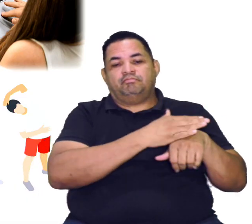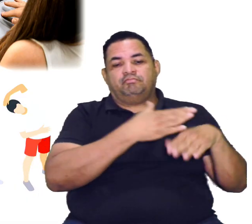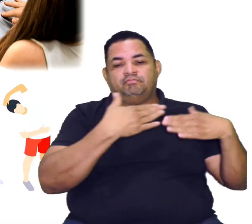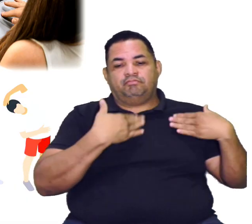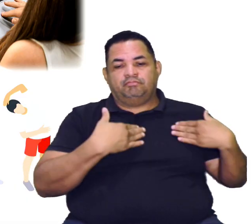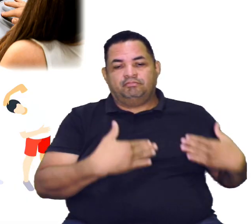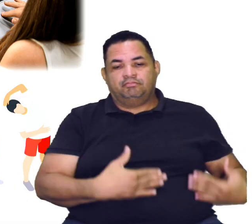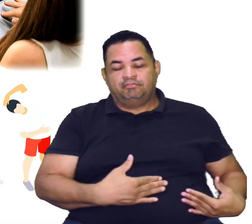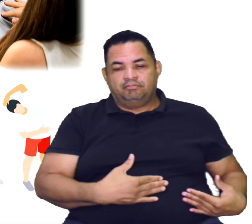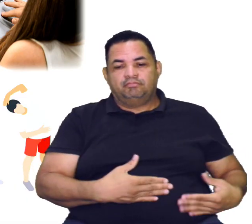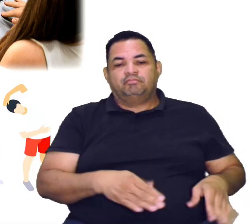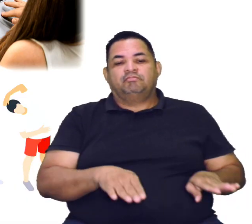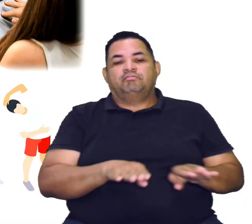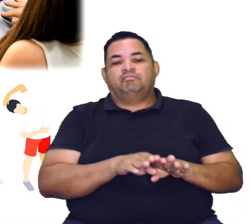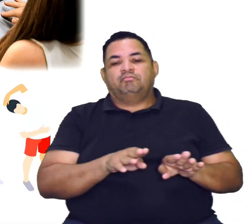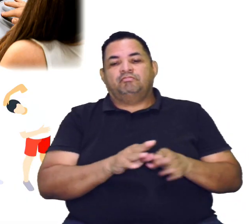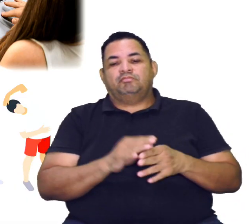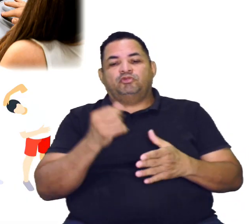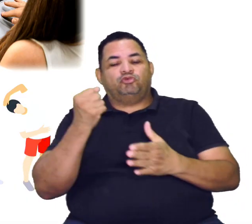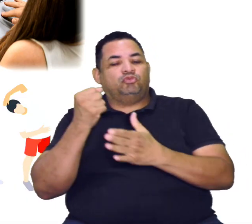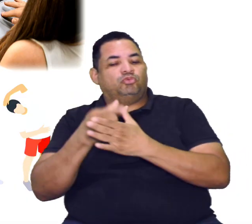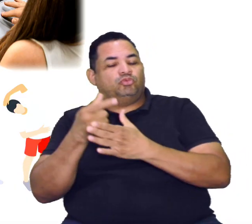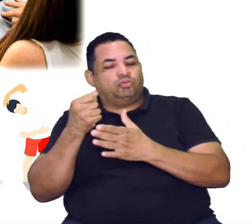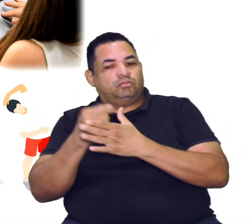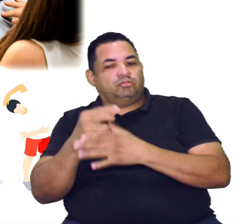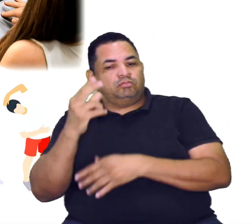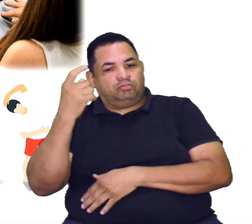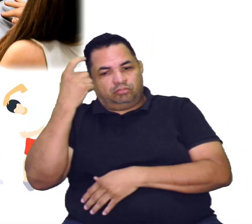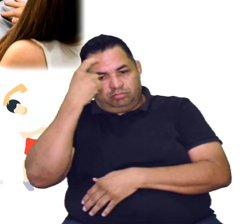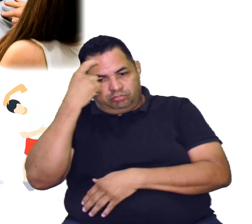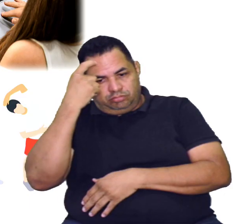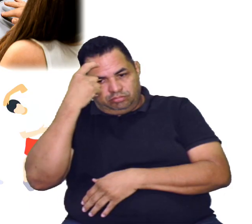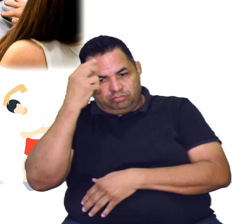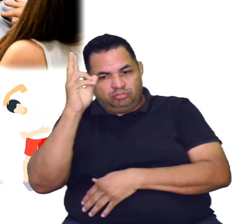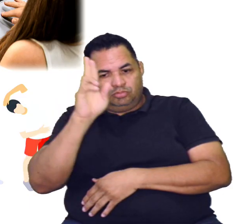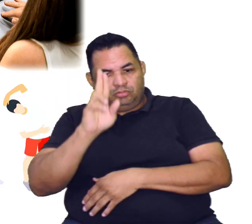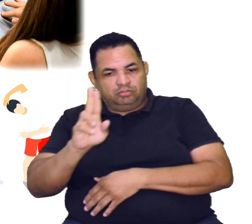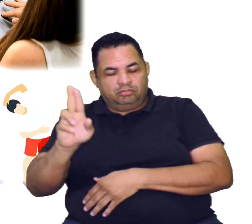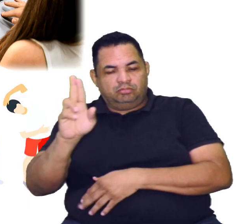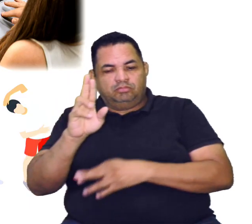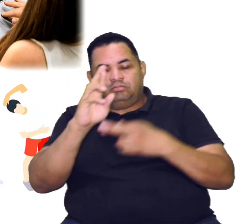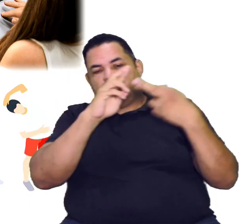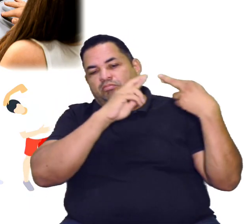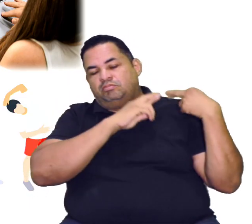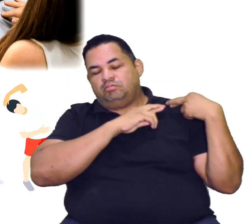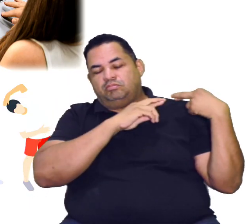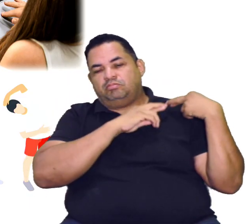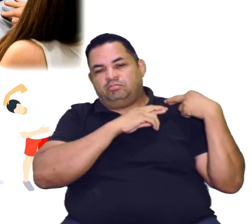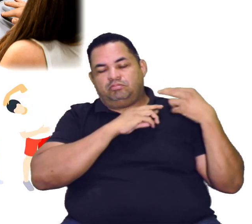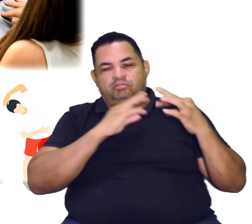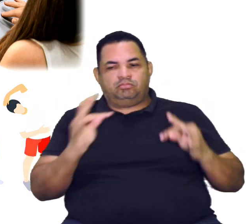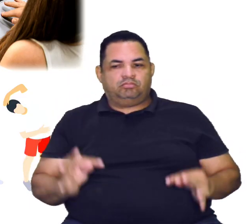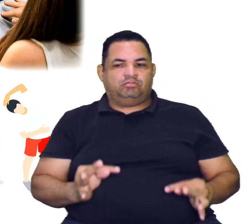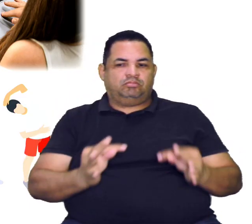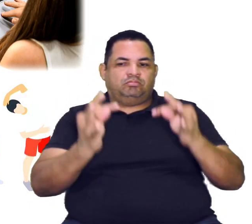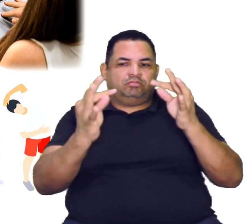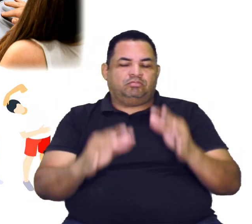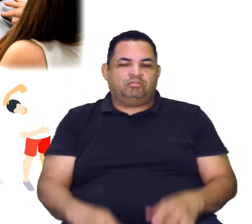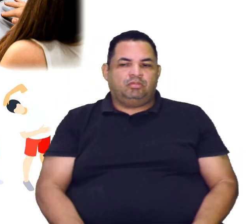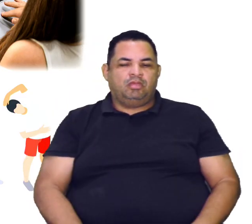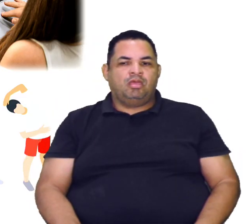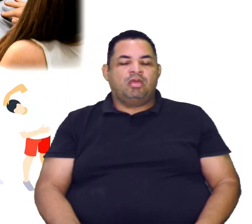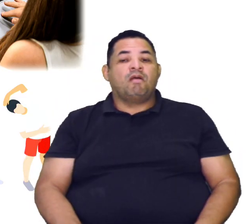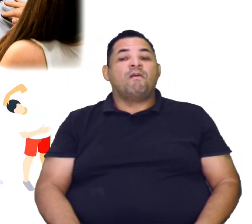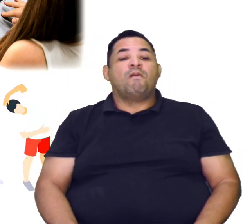corporais, que integre aí o consumo consciente e o uso responsável da